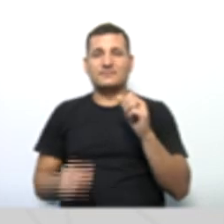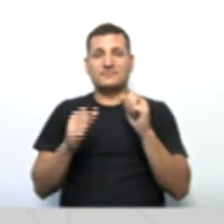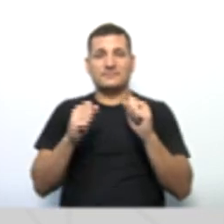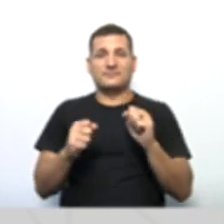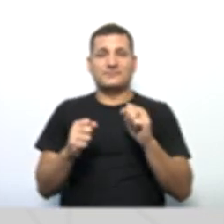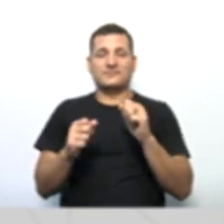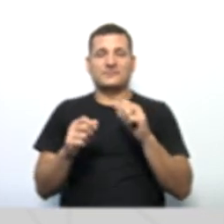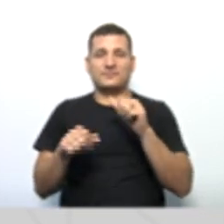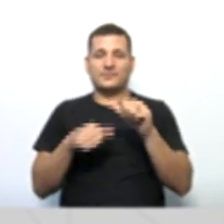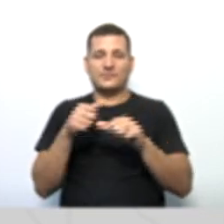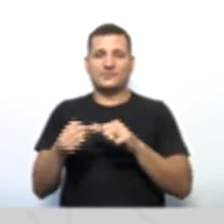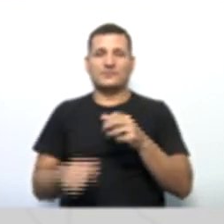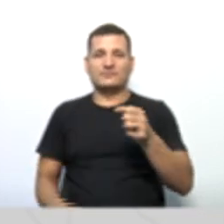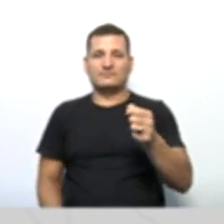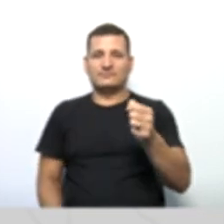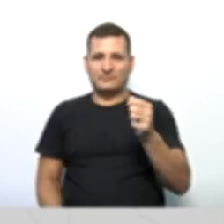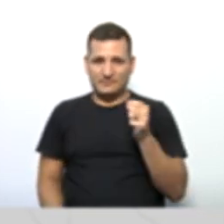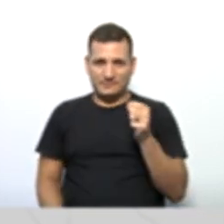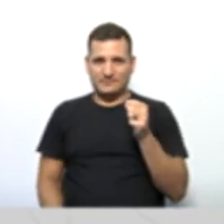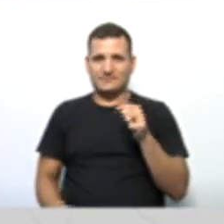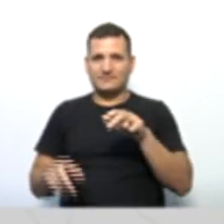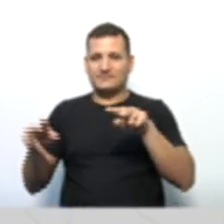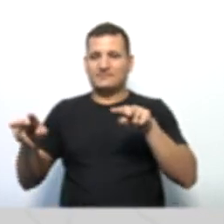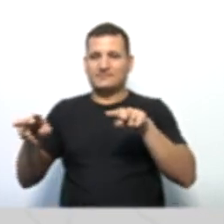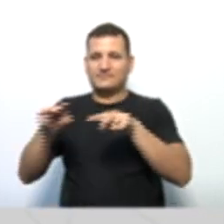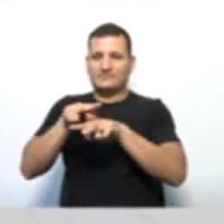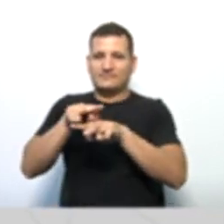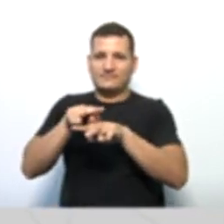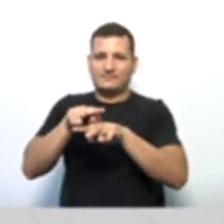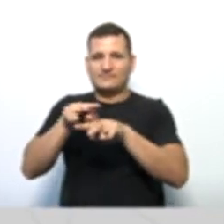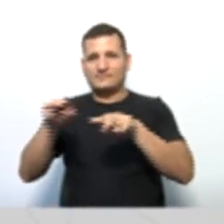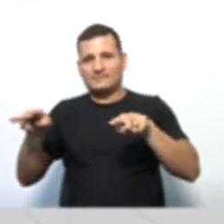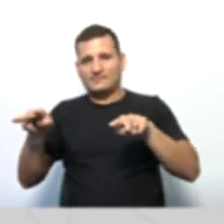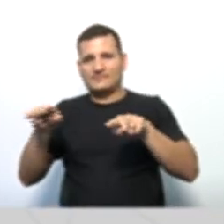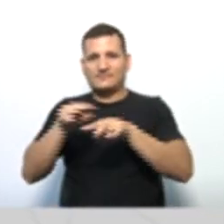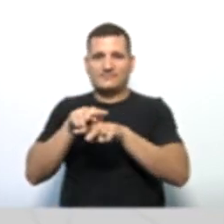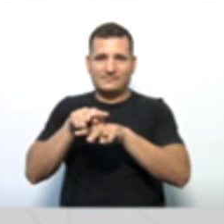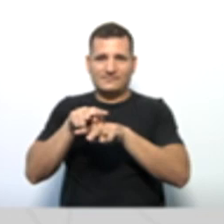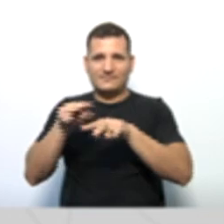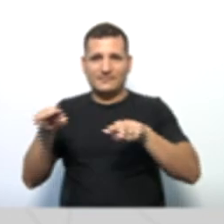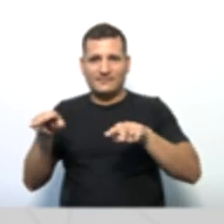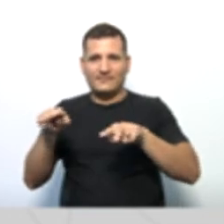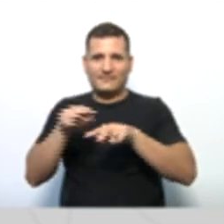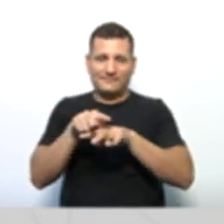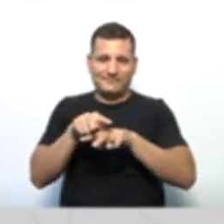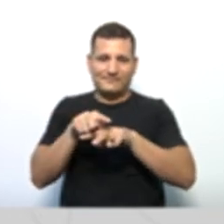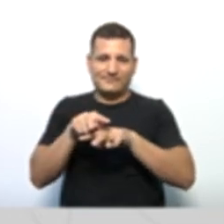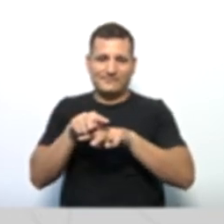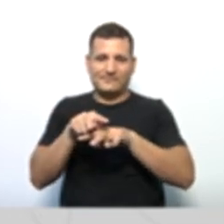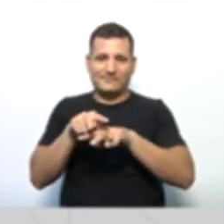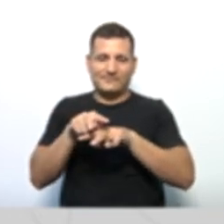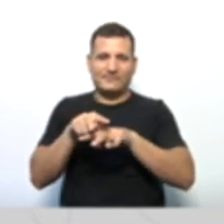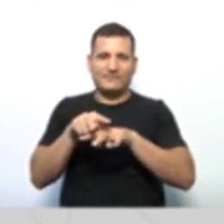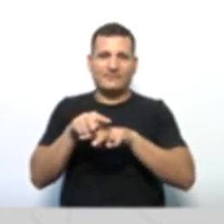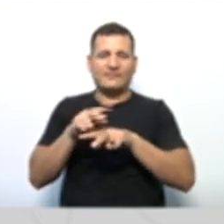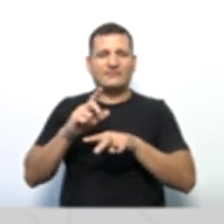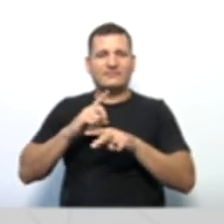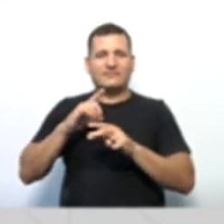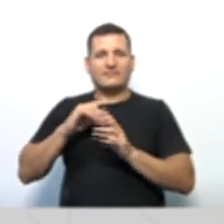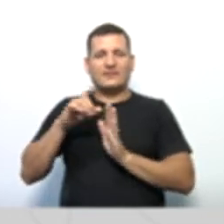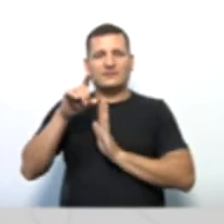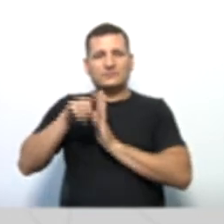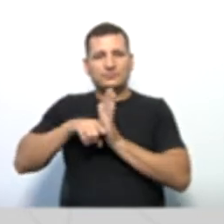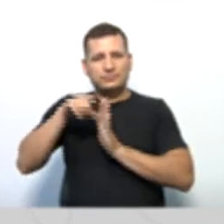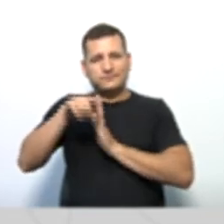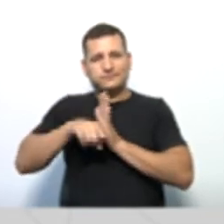do trem para a direita ou para a esquerda. Tá vindo um trem desgovernado. Ele tá vindo sem freio,